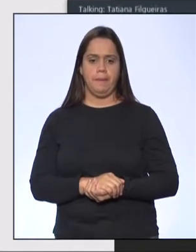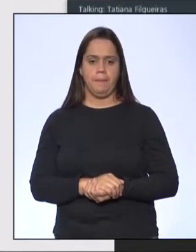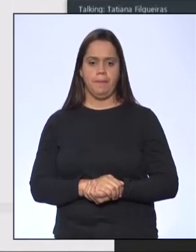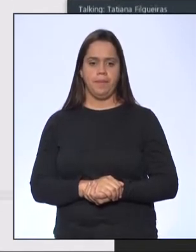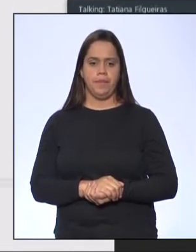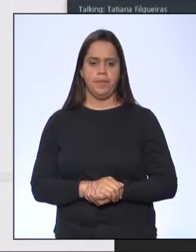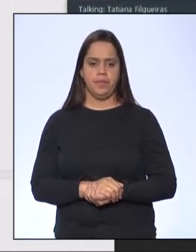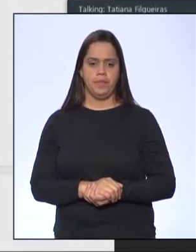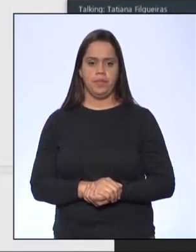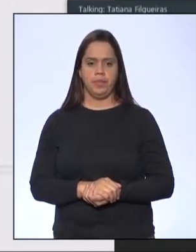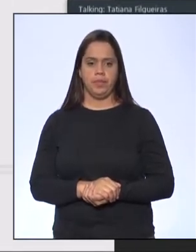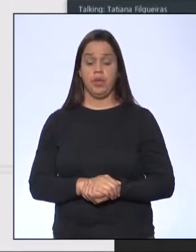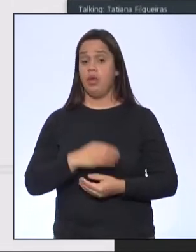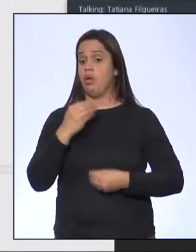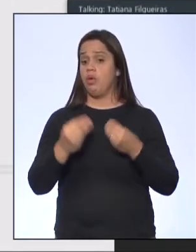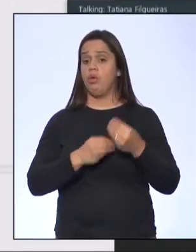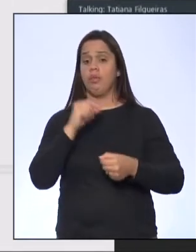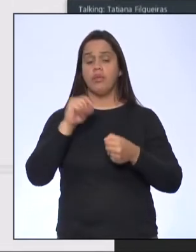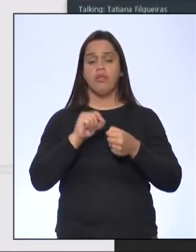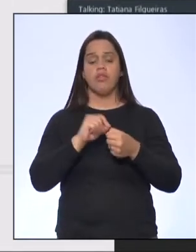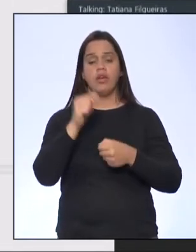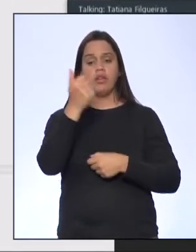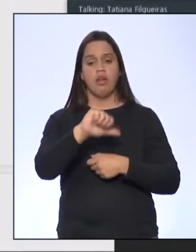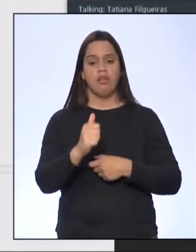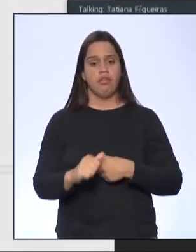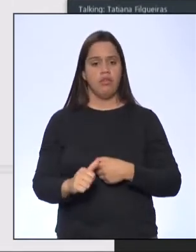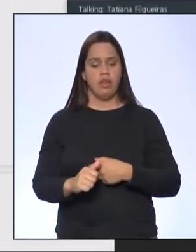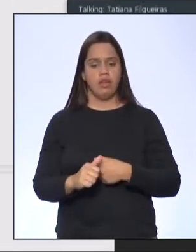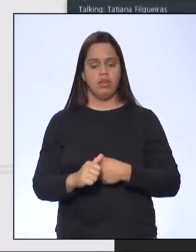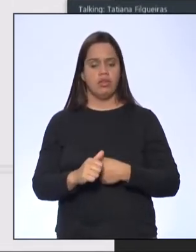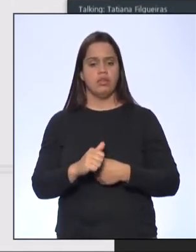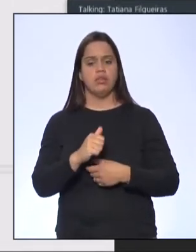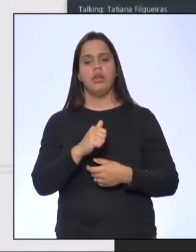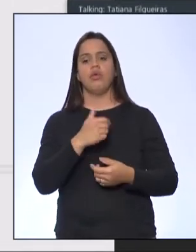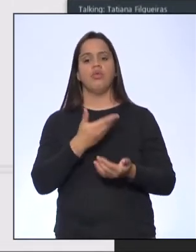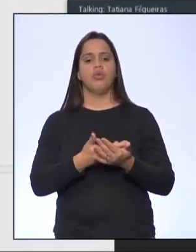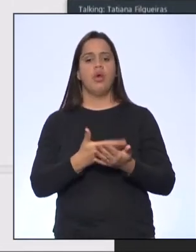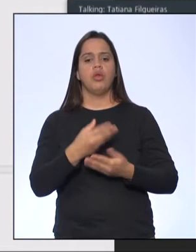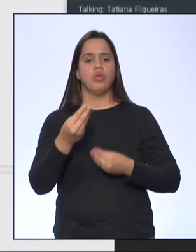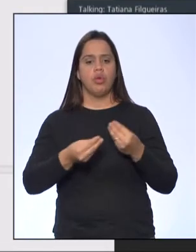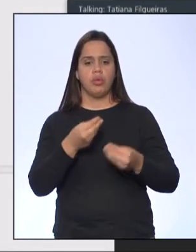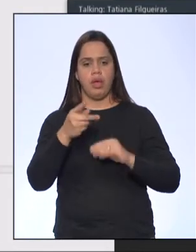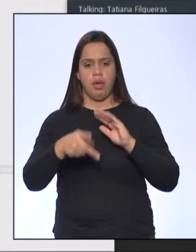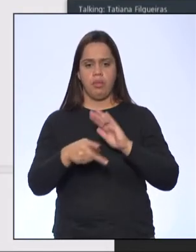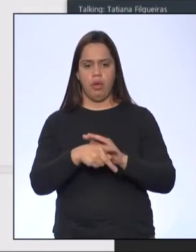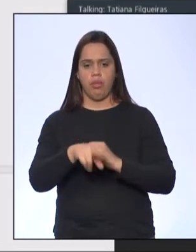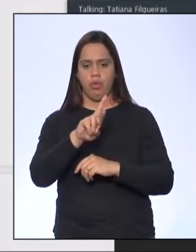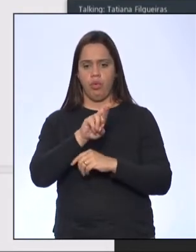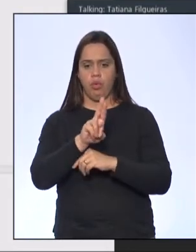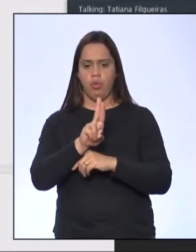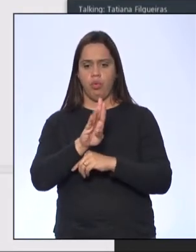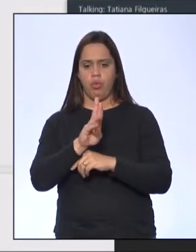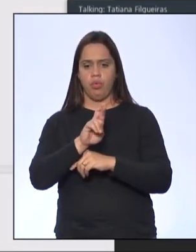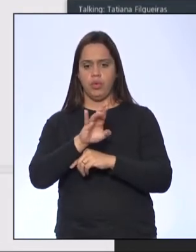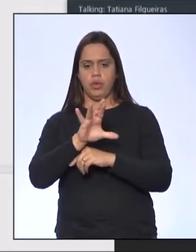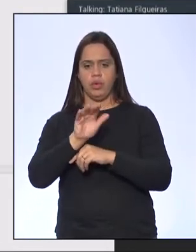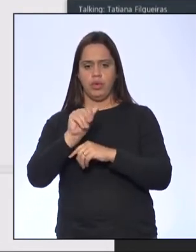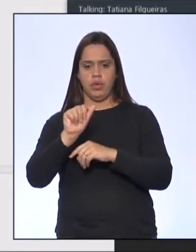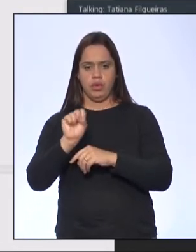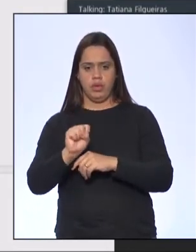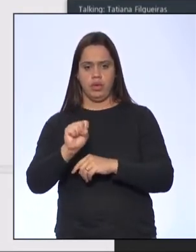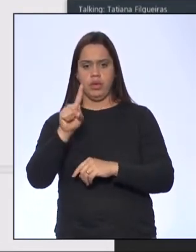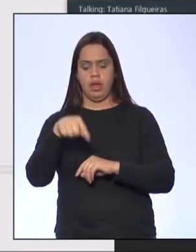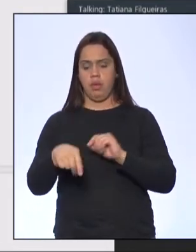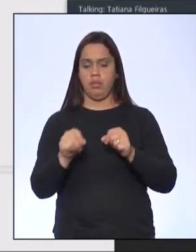E como que é feita essa avaliação do aluno? É feito por meio de rubricas, né? Que elas estabelecem os níveis de progressão do aluno, é